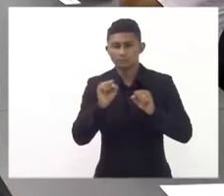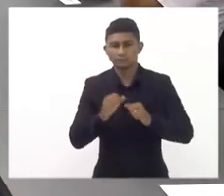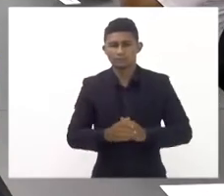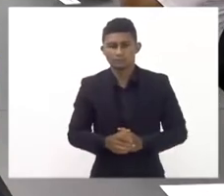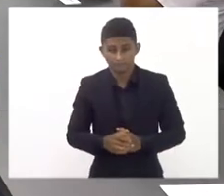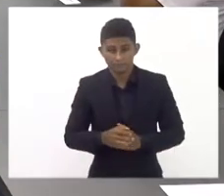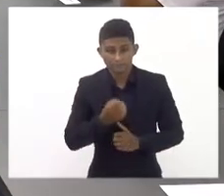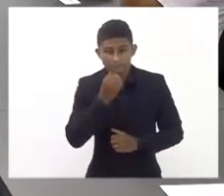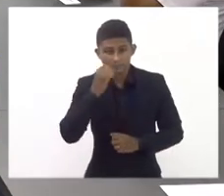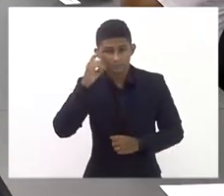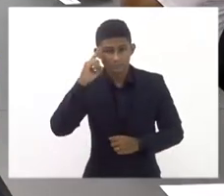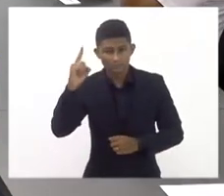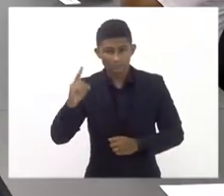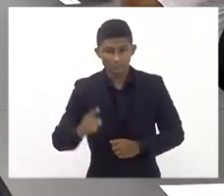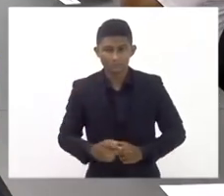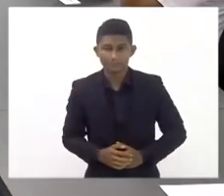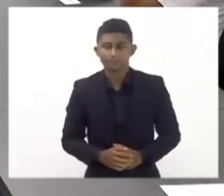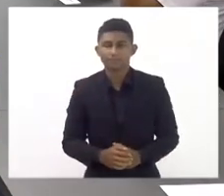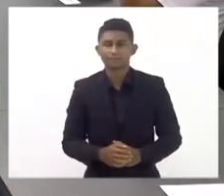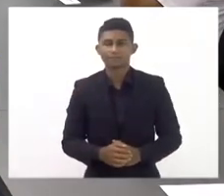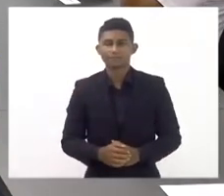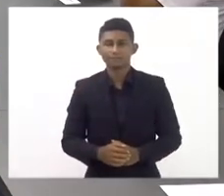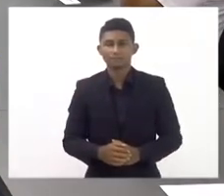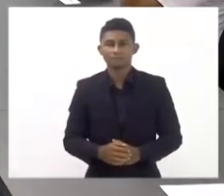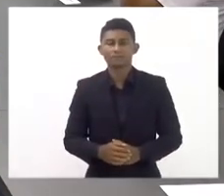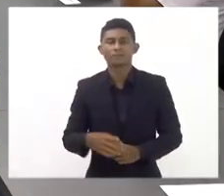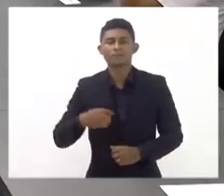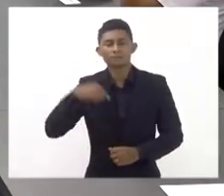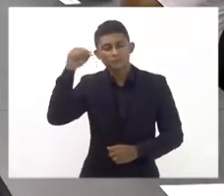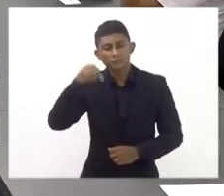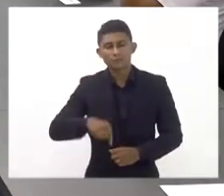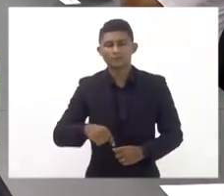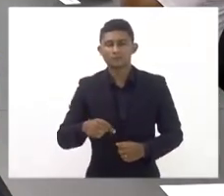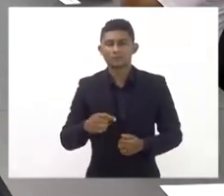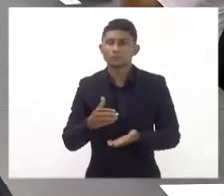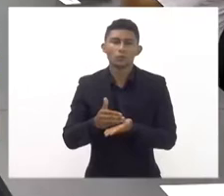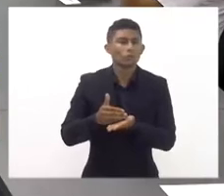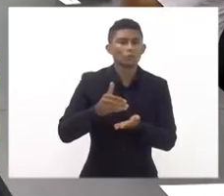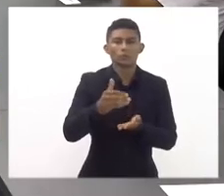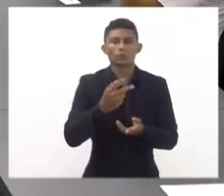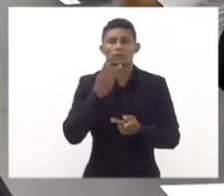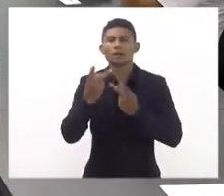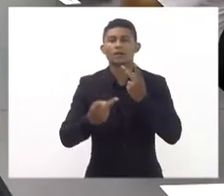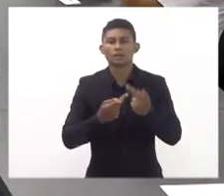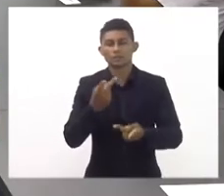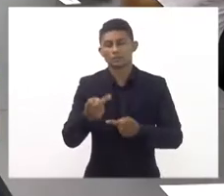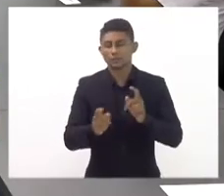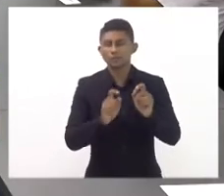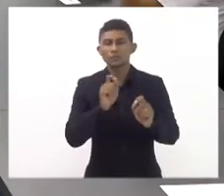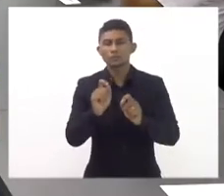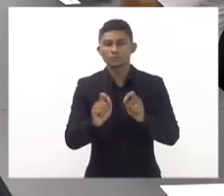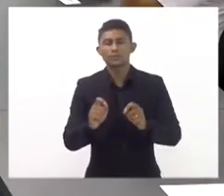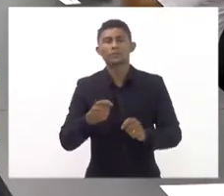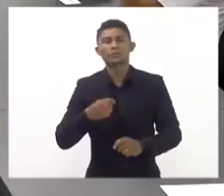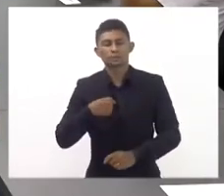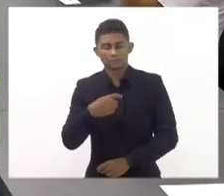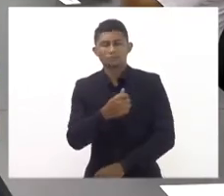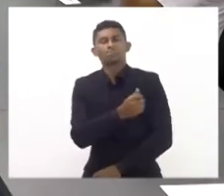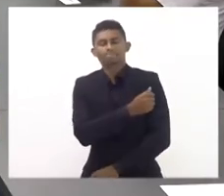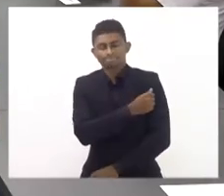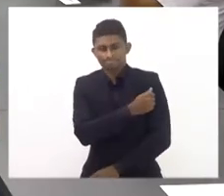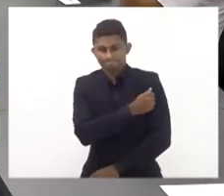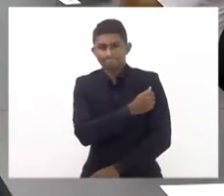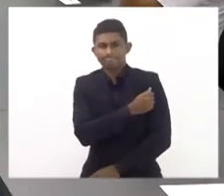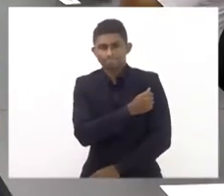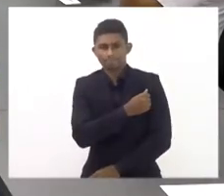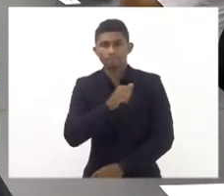Bom dia. Bom, eu queria começar minha fala dizendo que eu, enfim, sou estudante agora do subsequente, mas